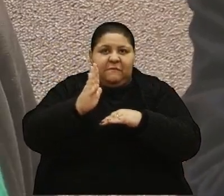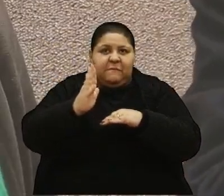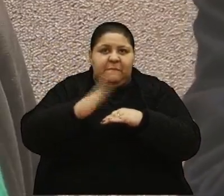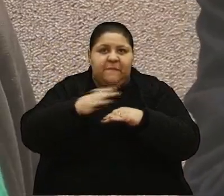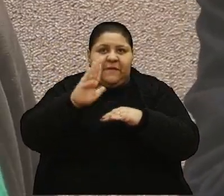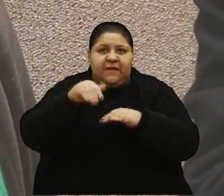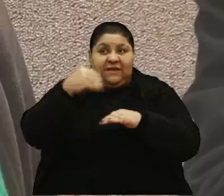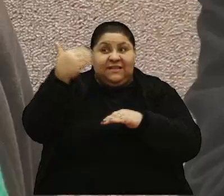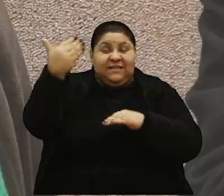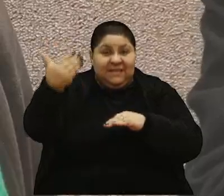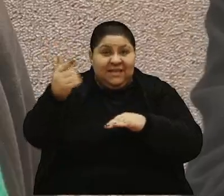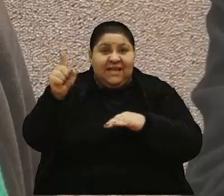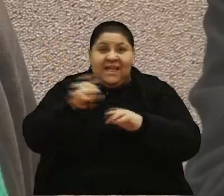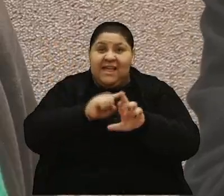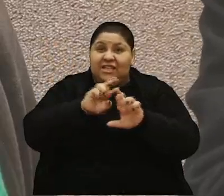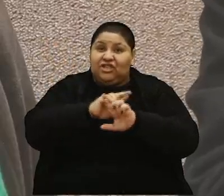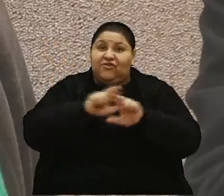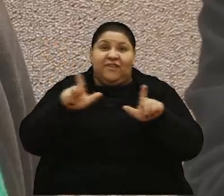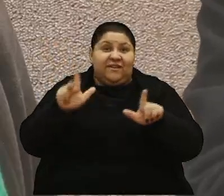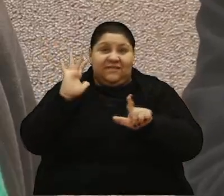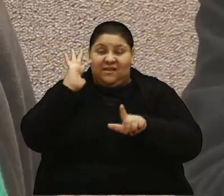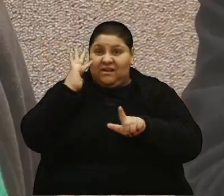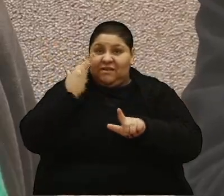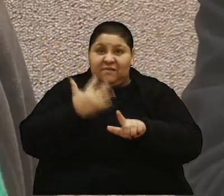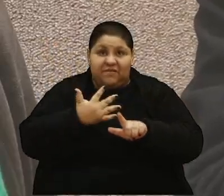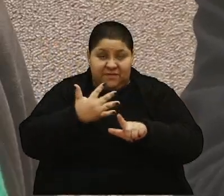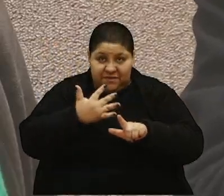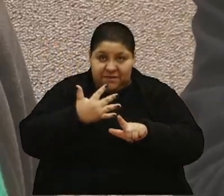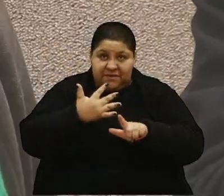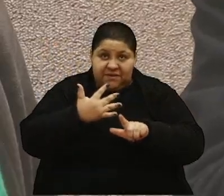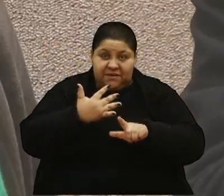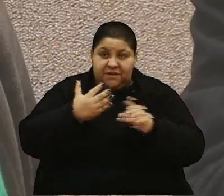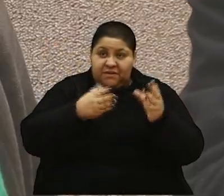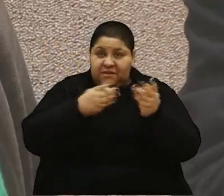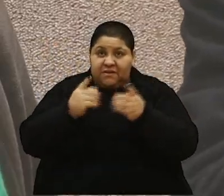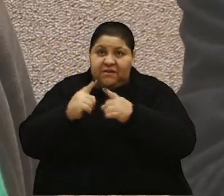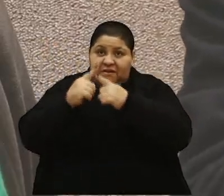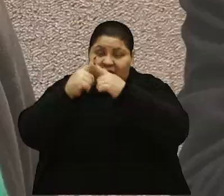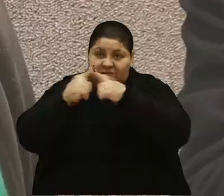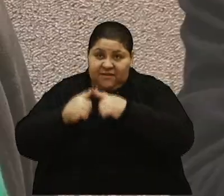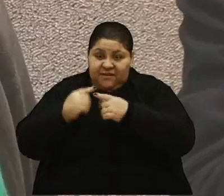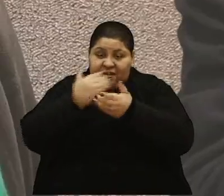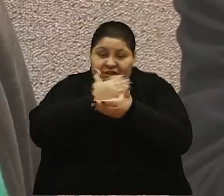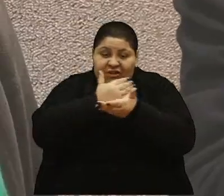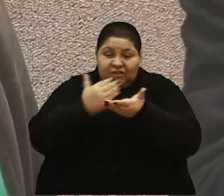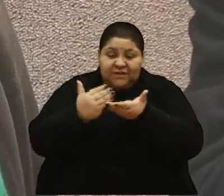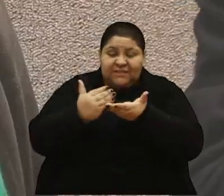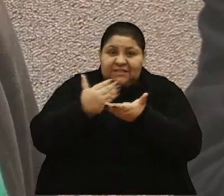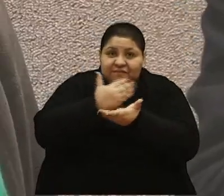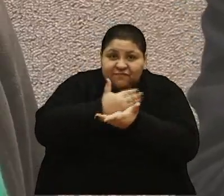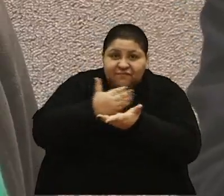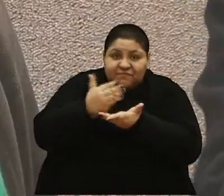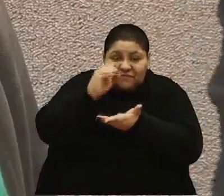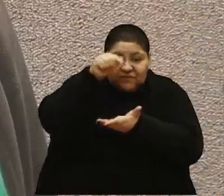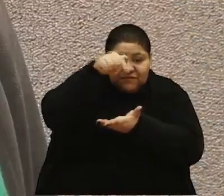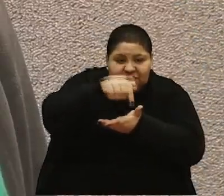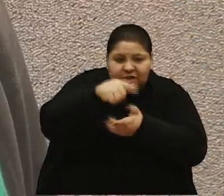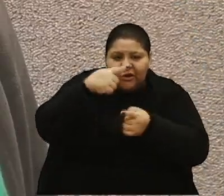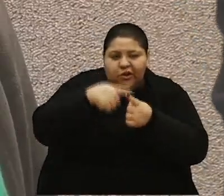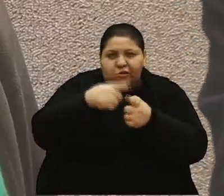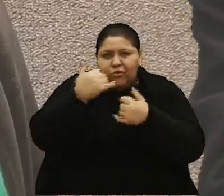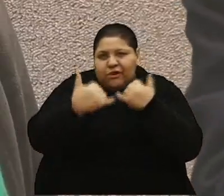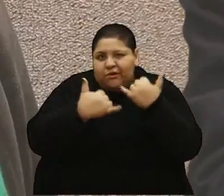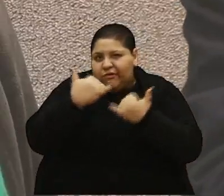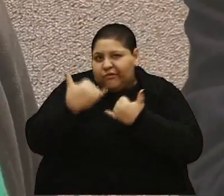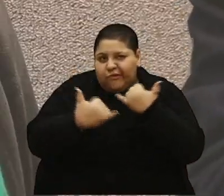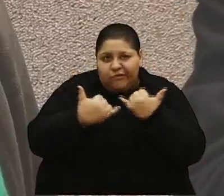a diferença é mortal, né? E muitas vezes ela começa aqui por uma brincadeira,